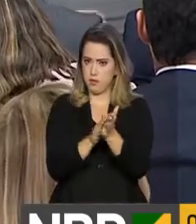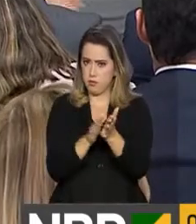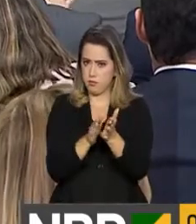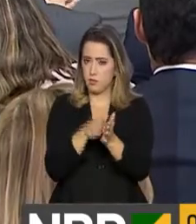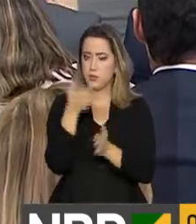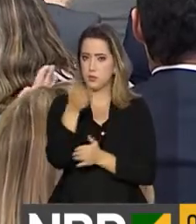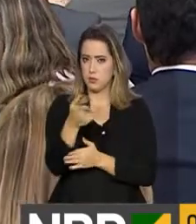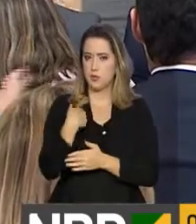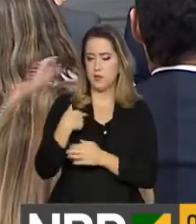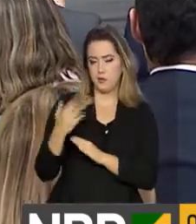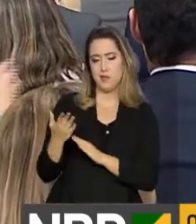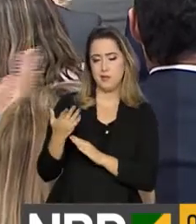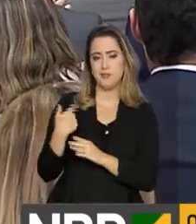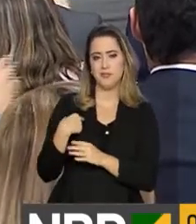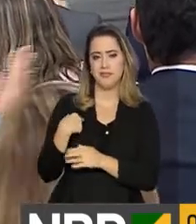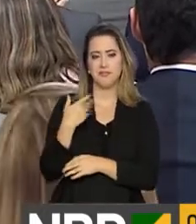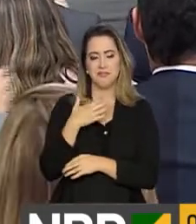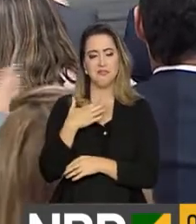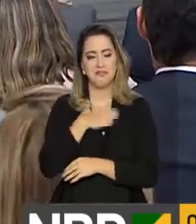agradou tanto